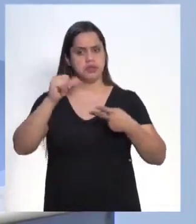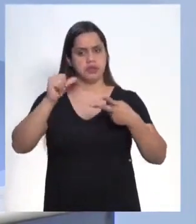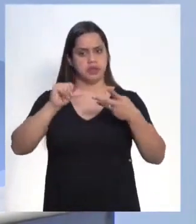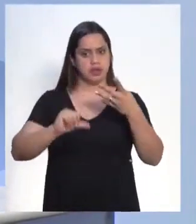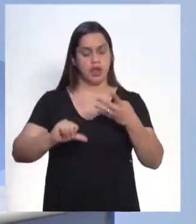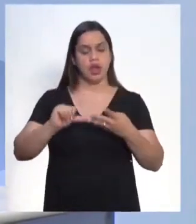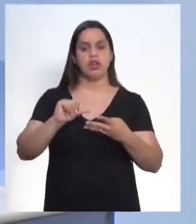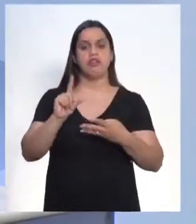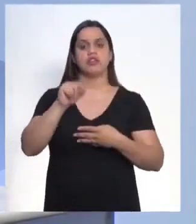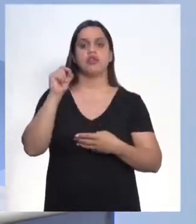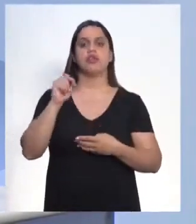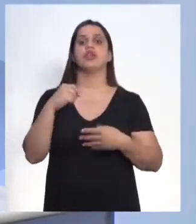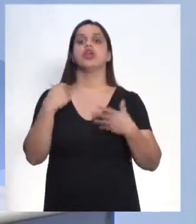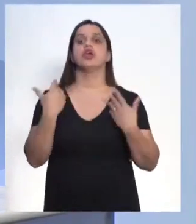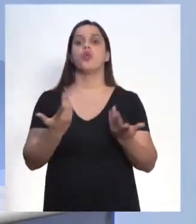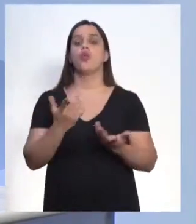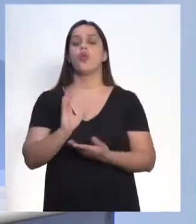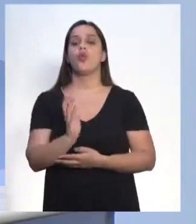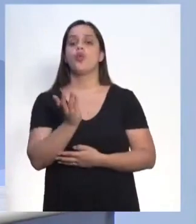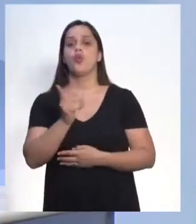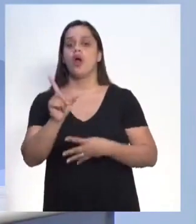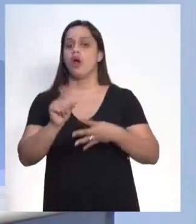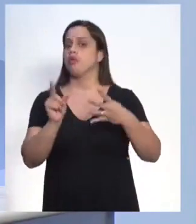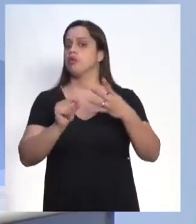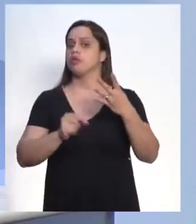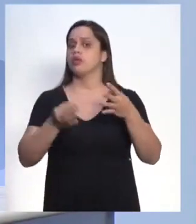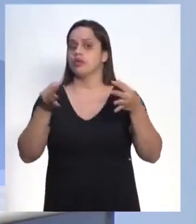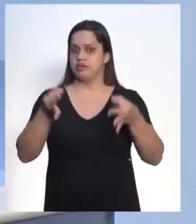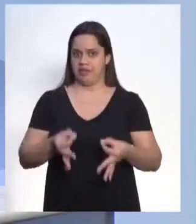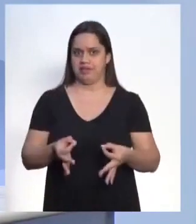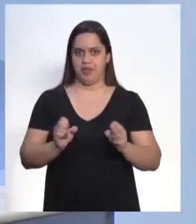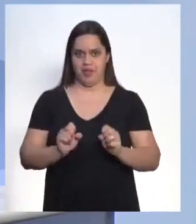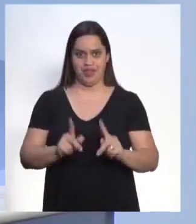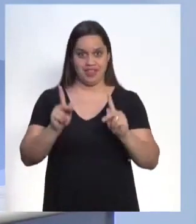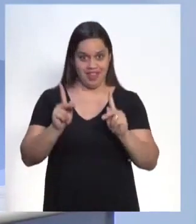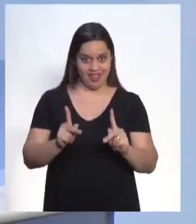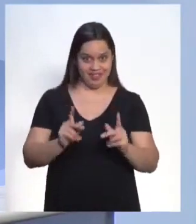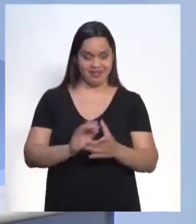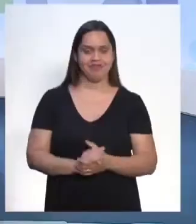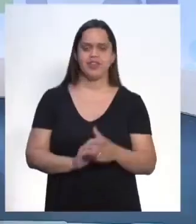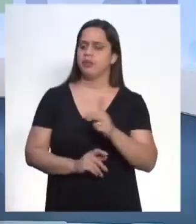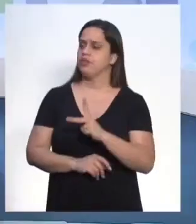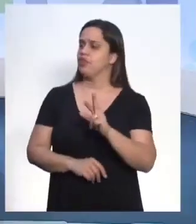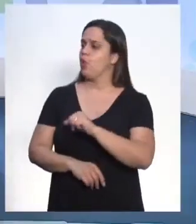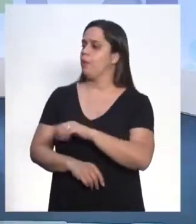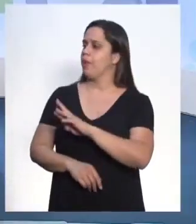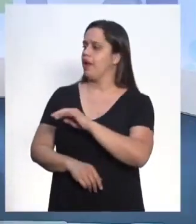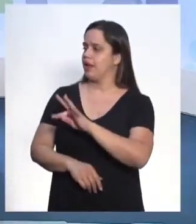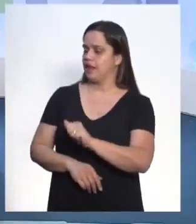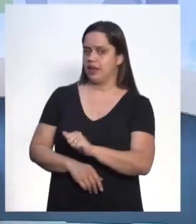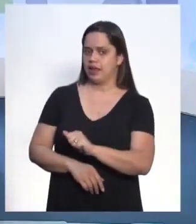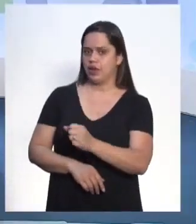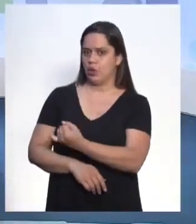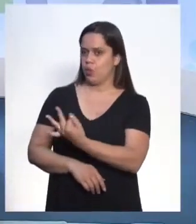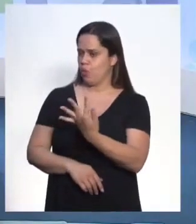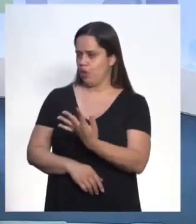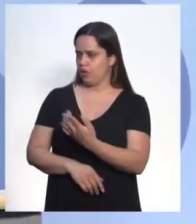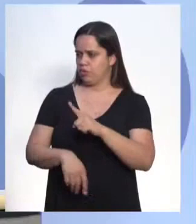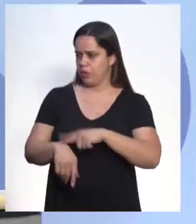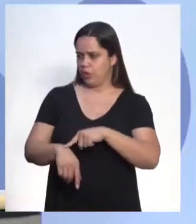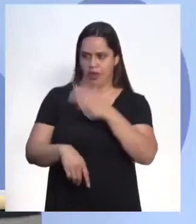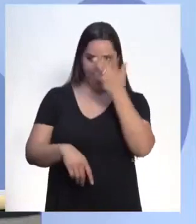colocar lá no chat para mim qual é a alternativa correta, ok? Professora Roberta, essa atividade está